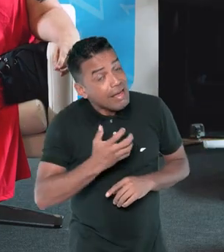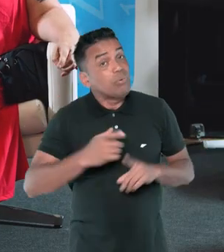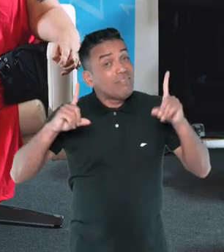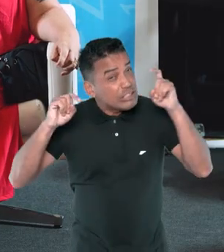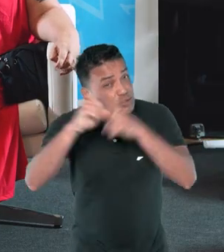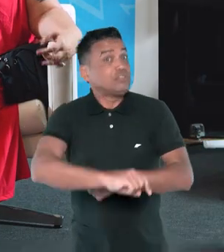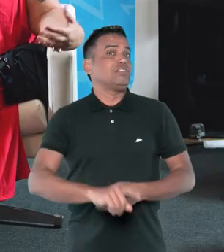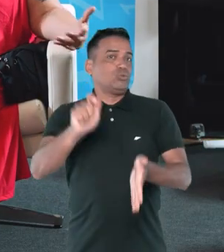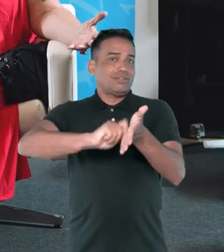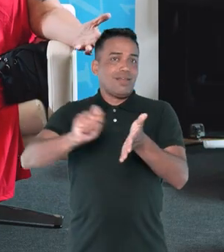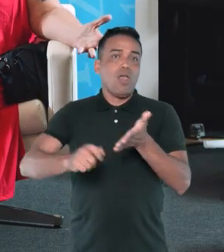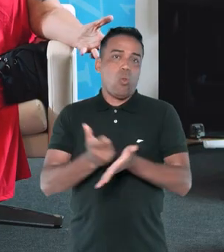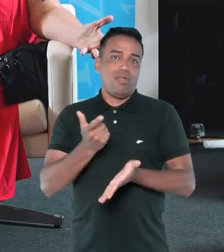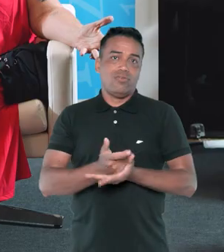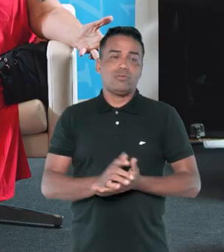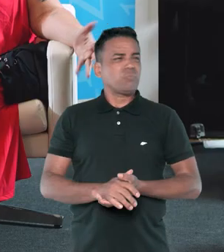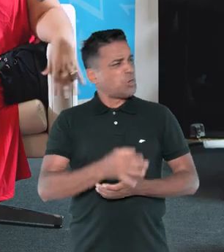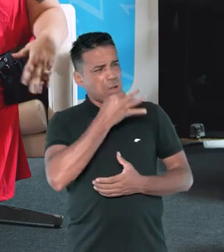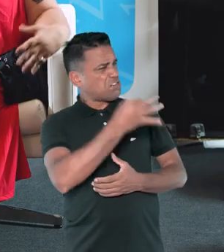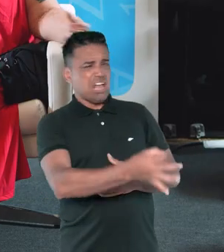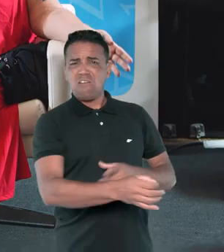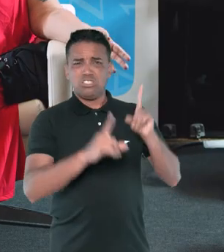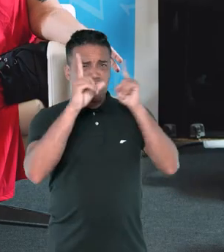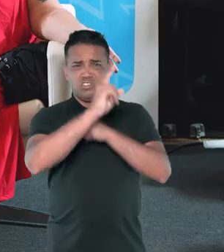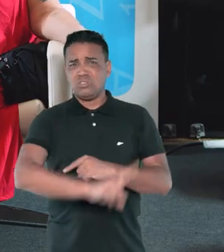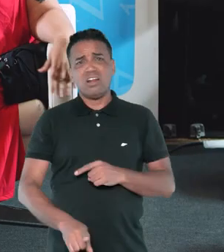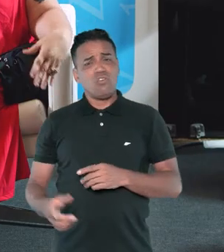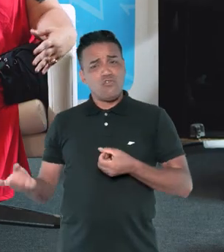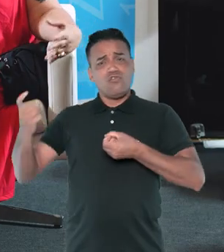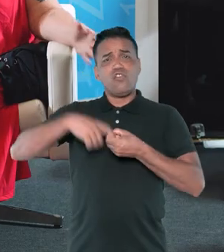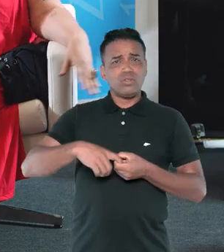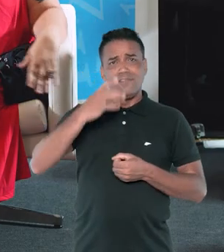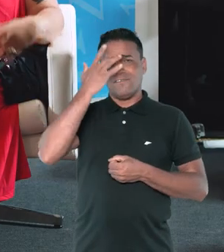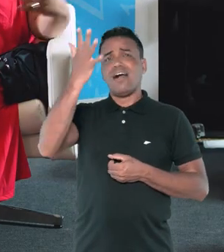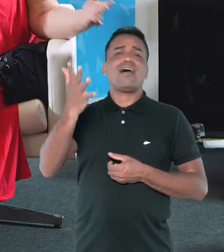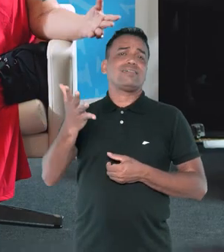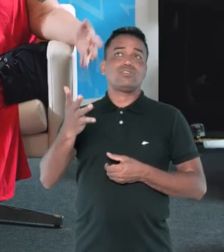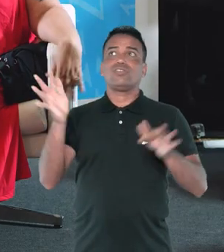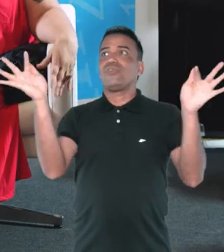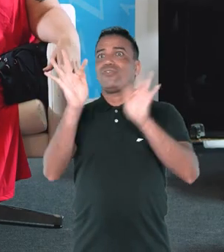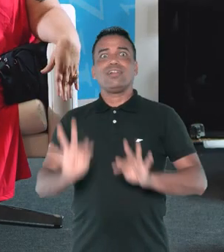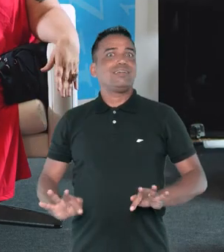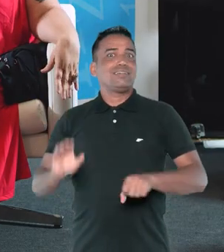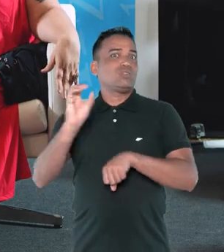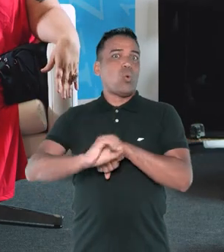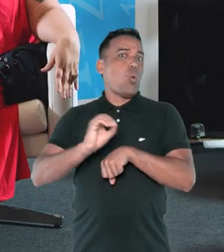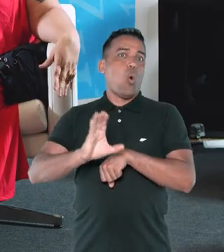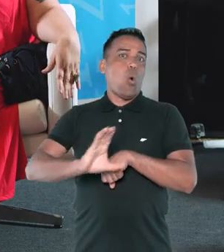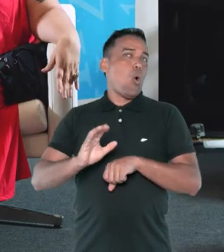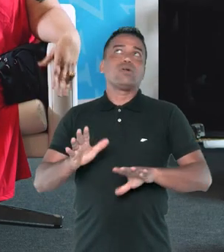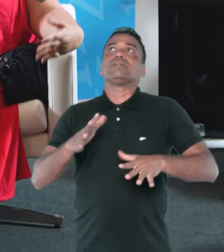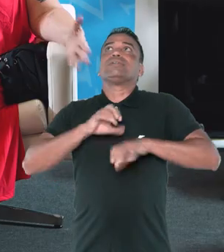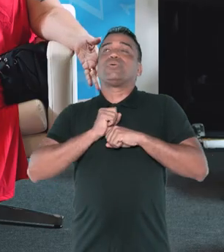difícil. E eu não achava que ia ser difícil, eu achava que ia ser fácil, que eu ia voltar, ia ser muito fácil, que eu estava feliz com tudo que tinha acontecido. E